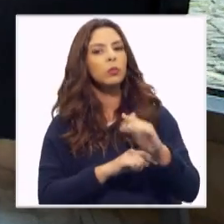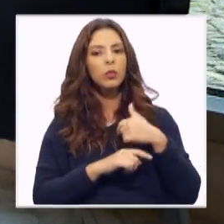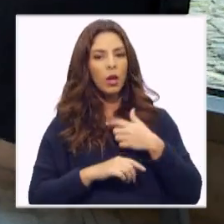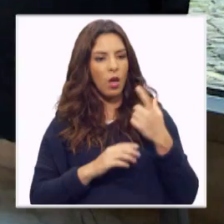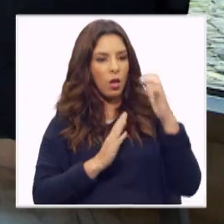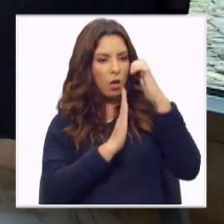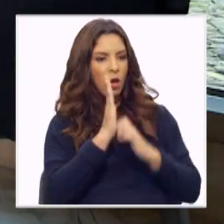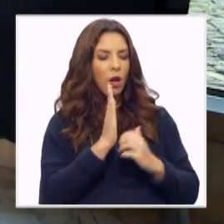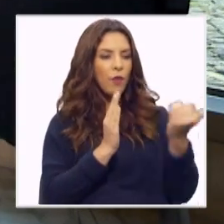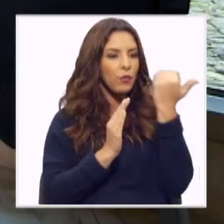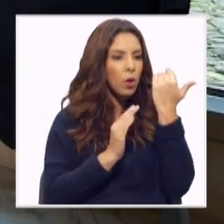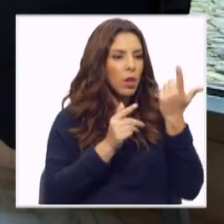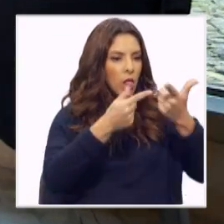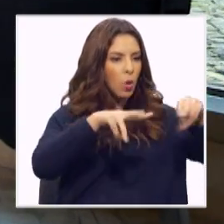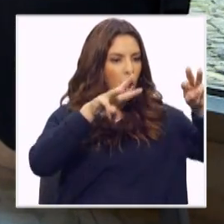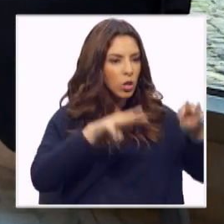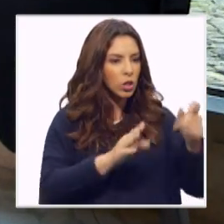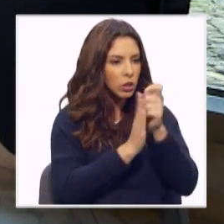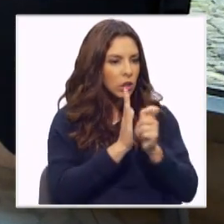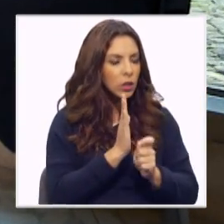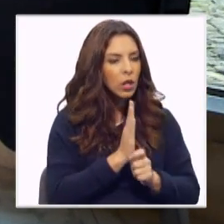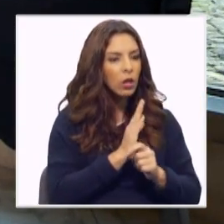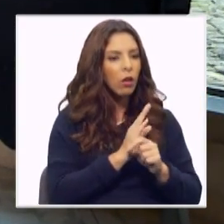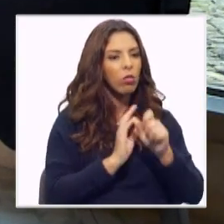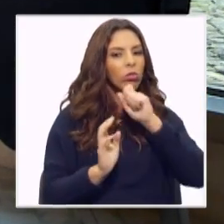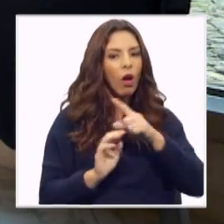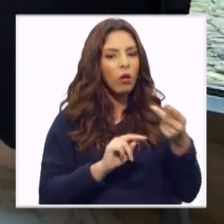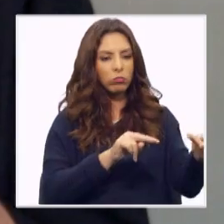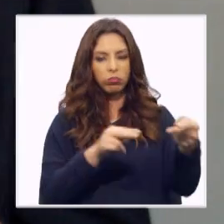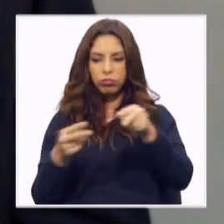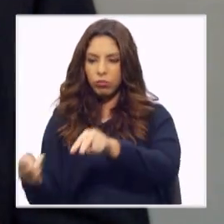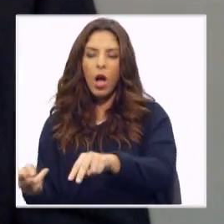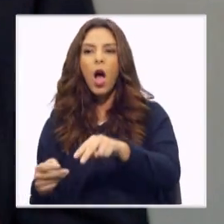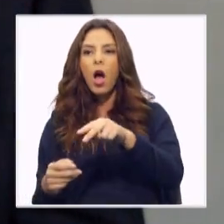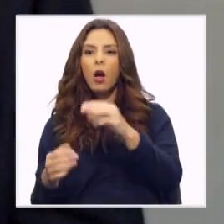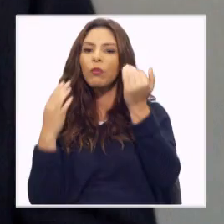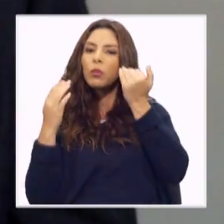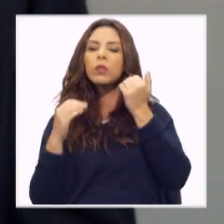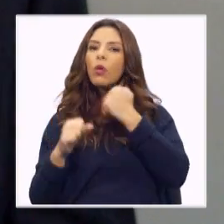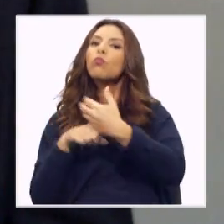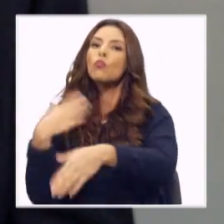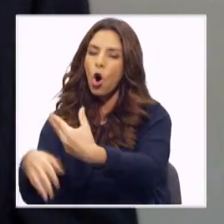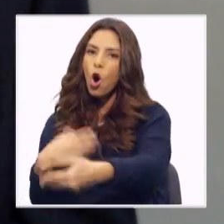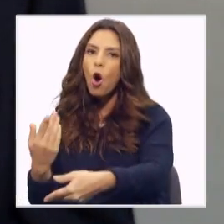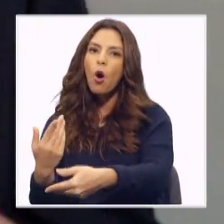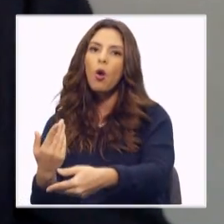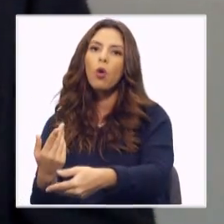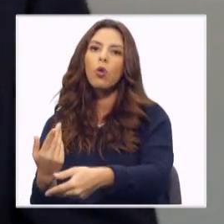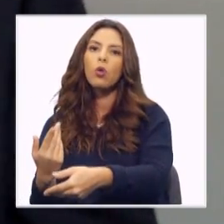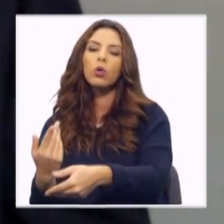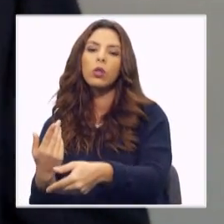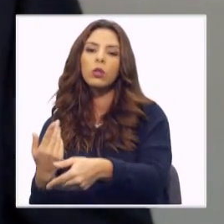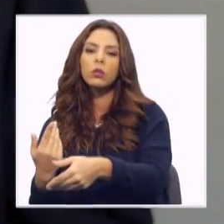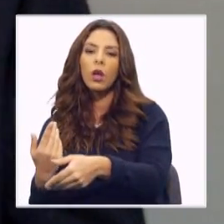que nós pegamos nesta informação que vem em forma de linguagem e geramos informação acionável que